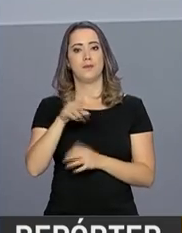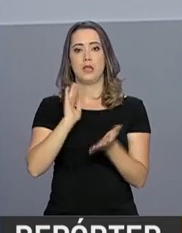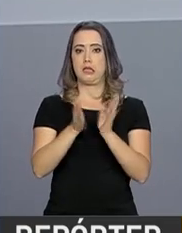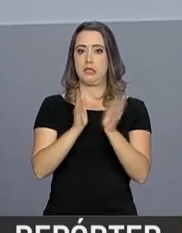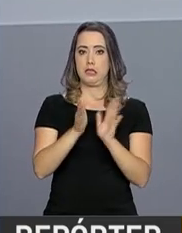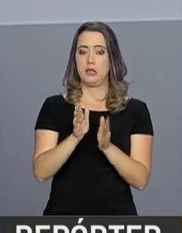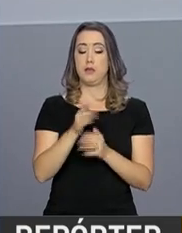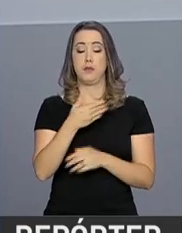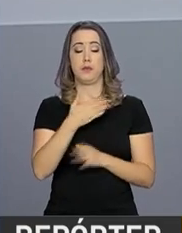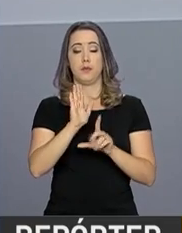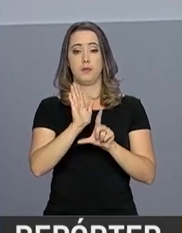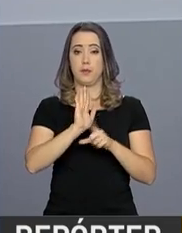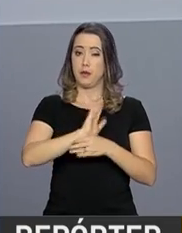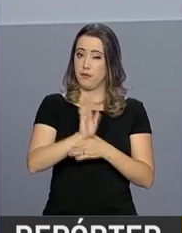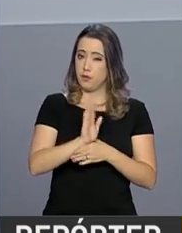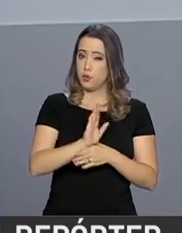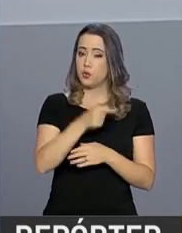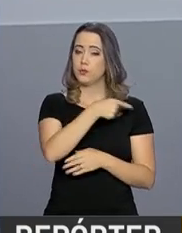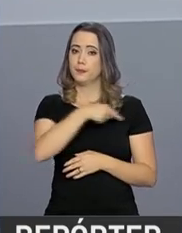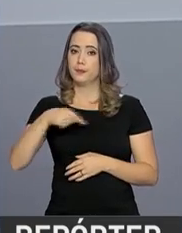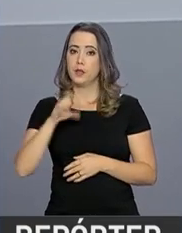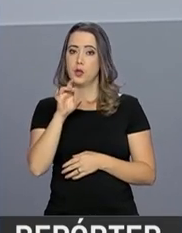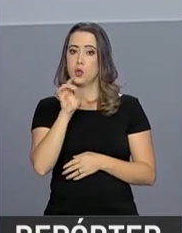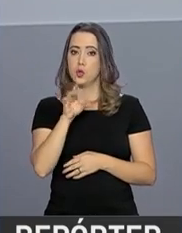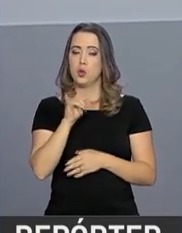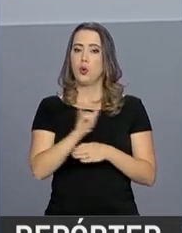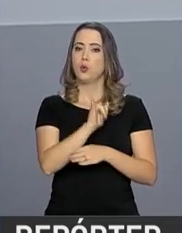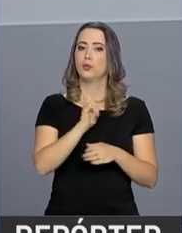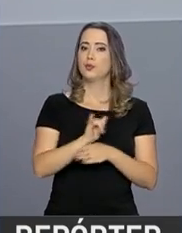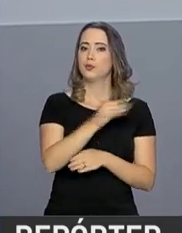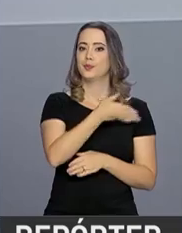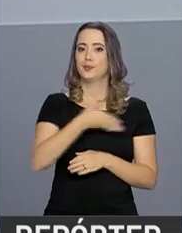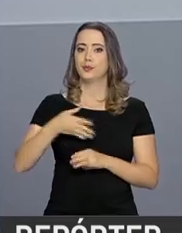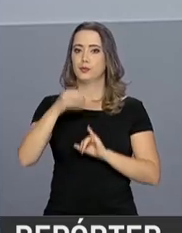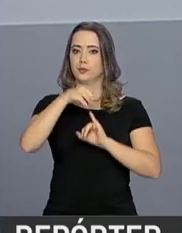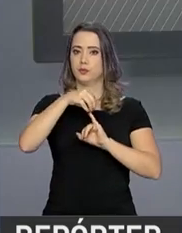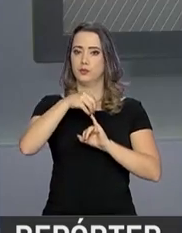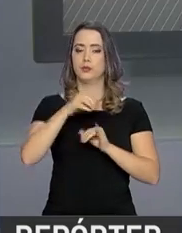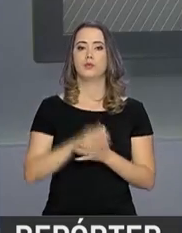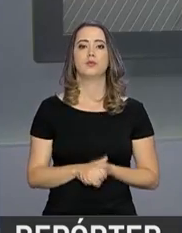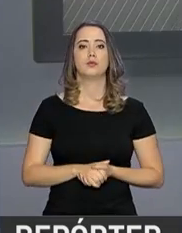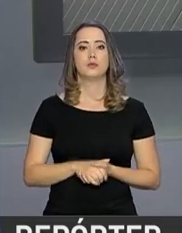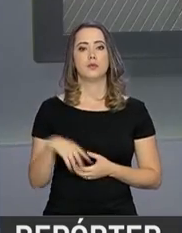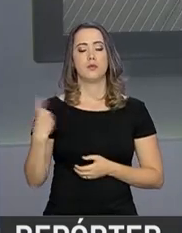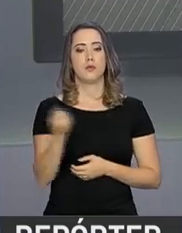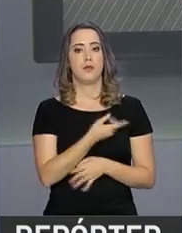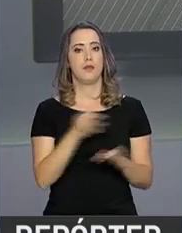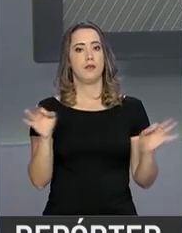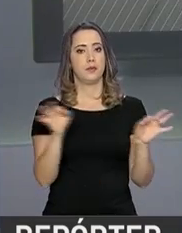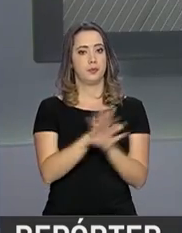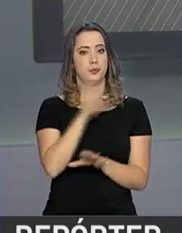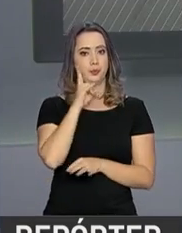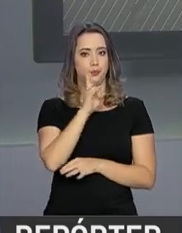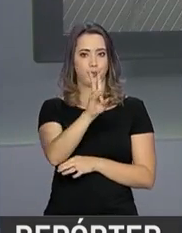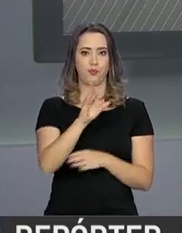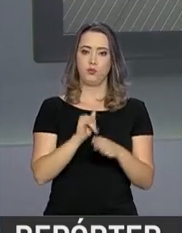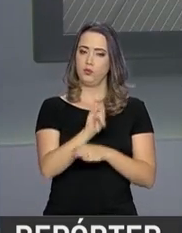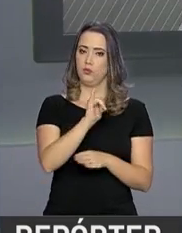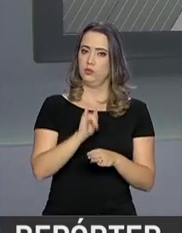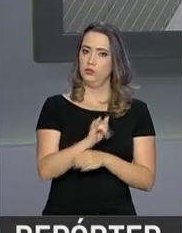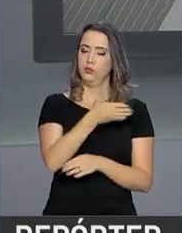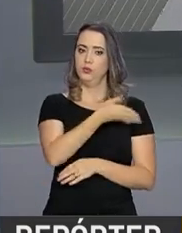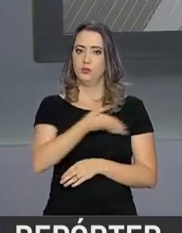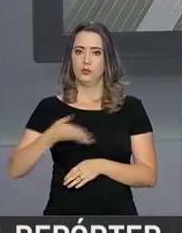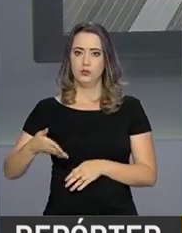na língua brasileira de sinais basta acessar o canal do inep no youtube e nós ficamos por aqui você pode rever as